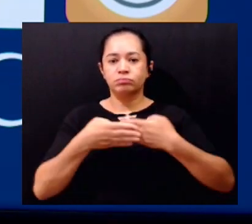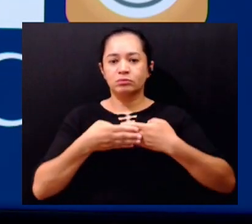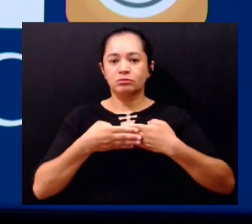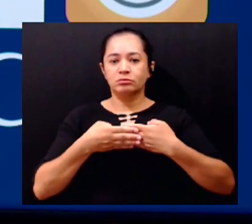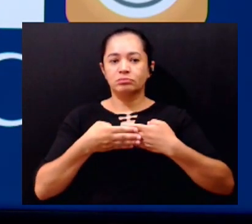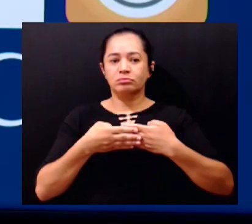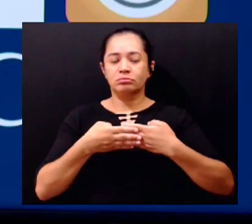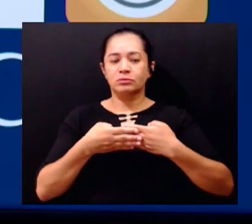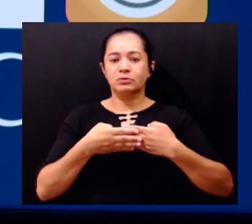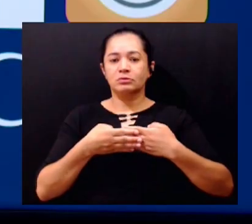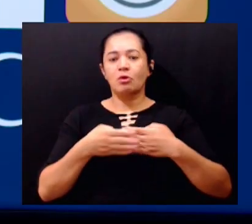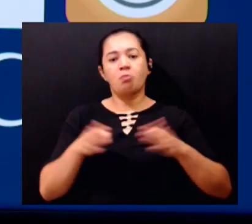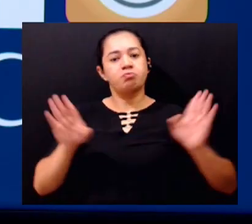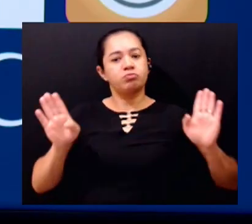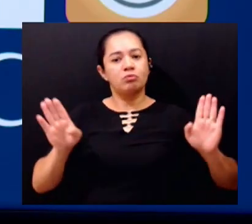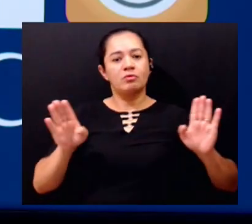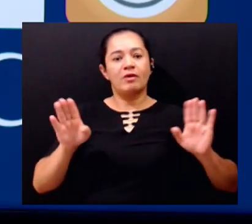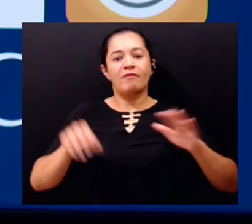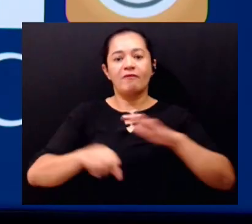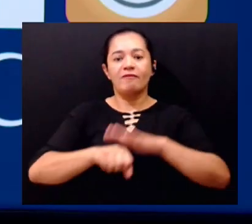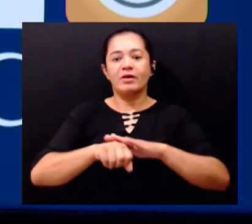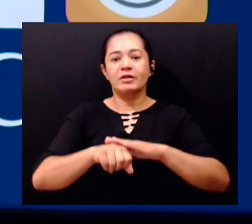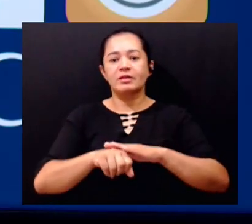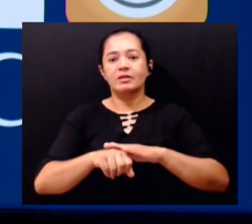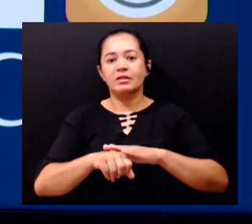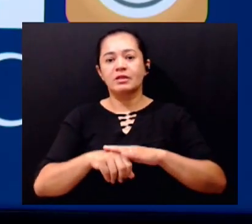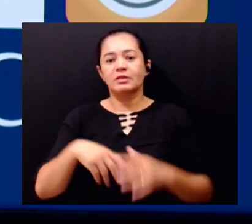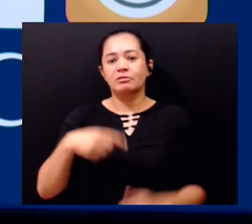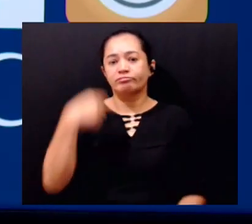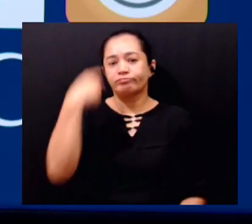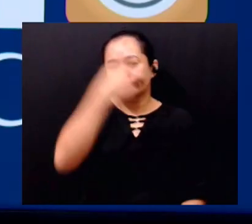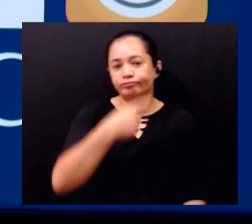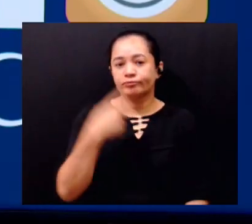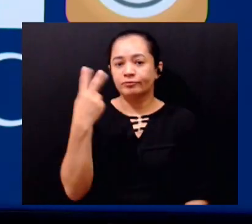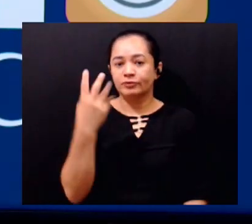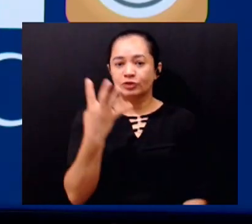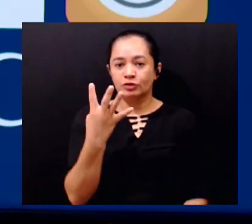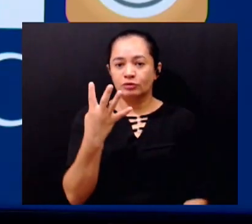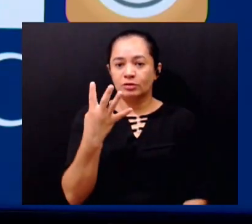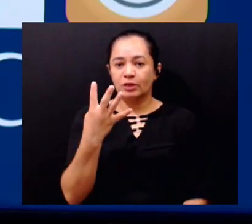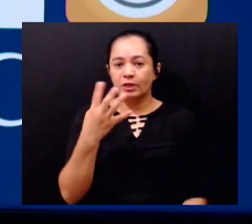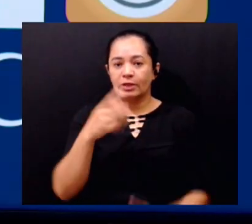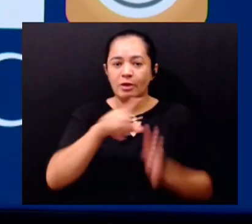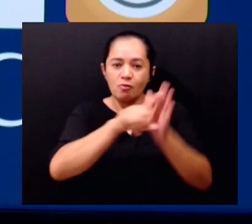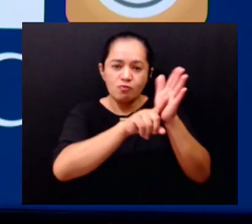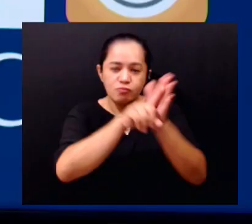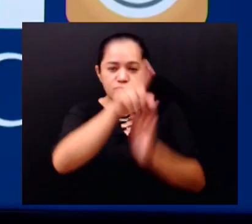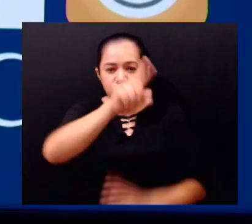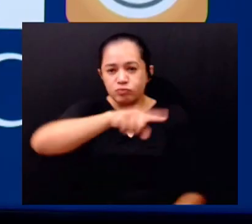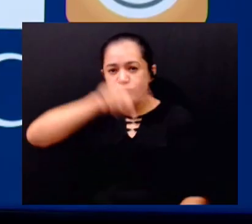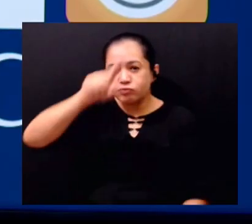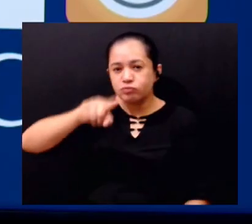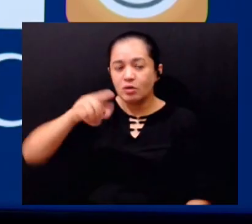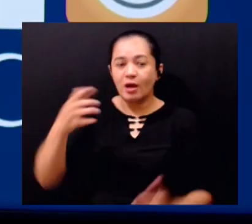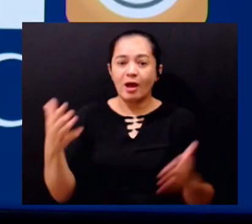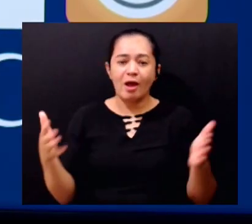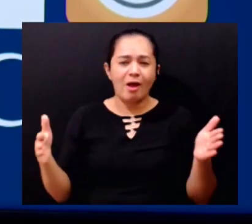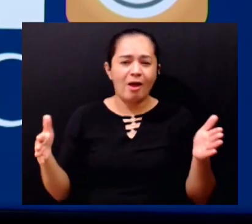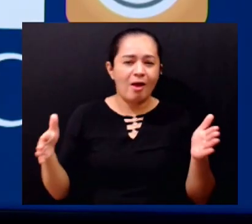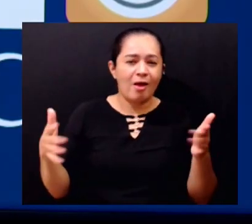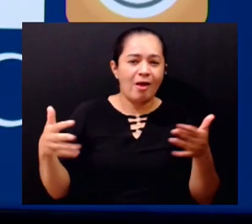é feita a cada 24 horas com base nas medições. Então, até este momento, todos os parques